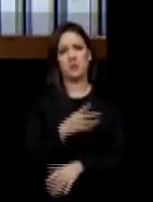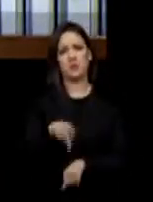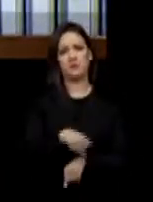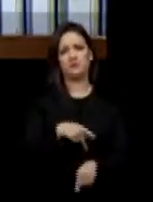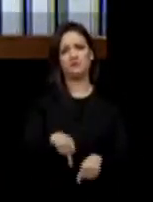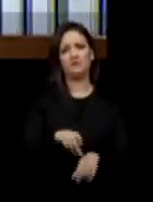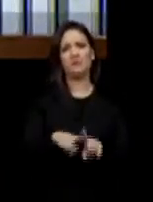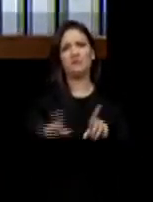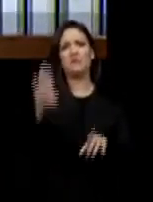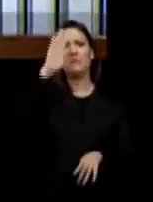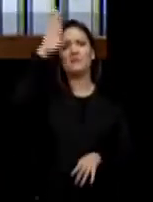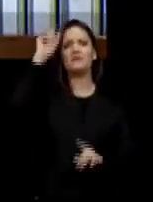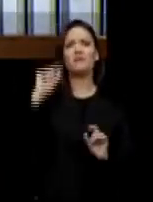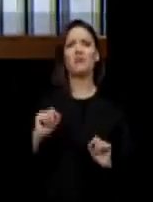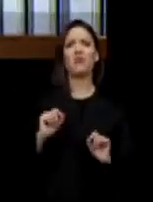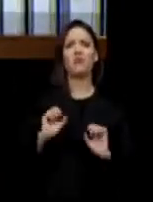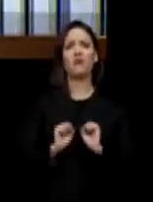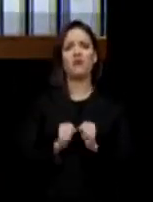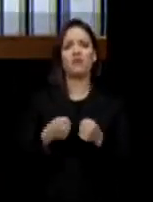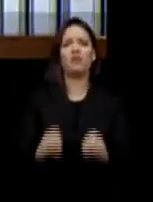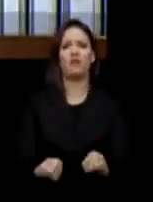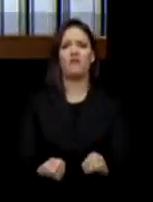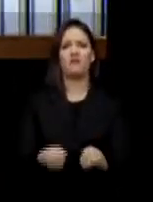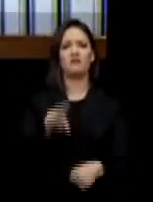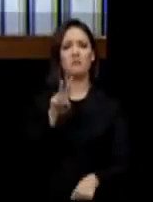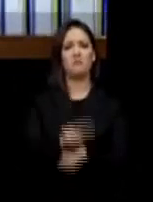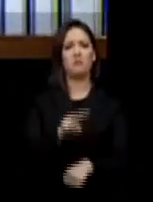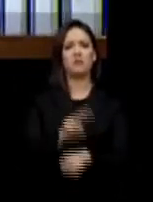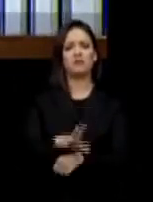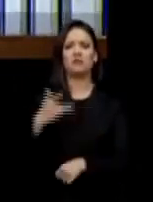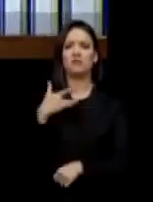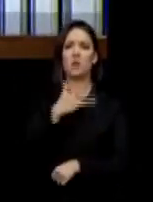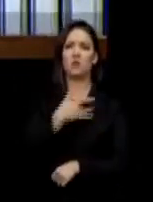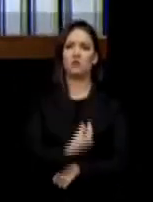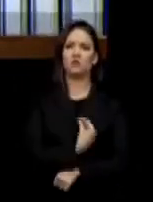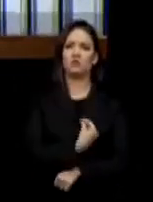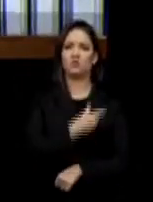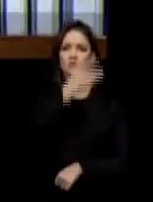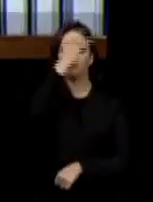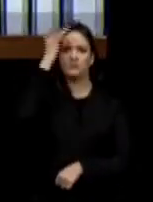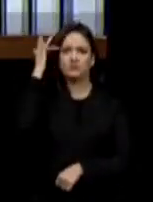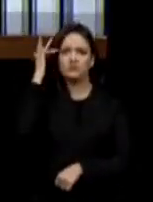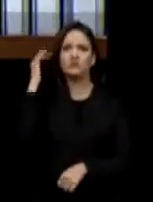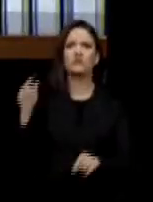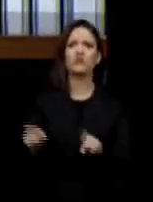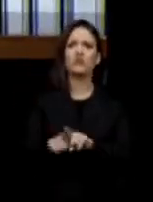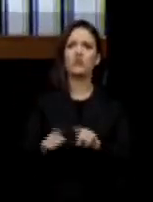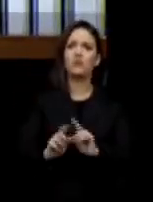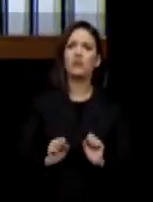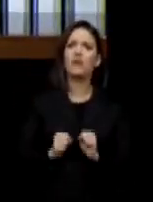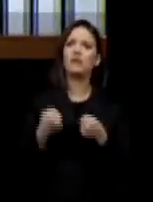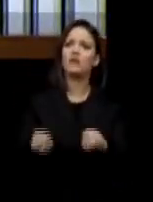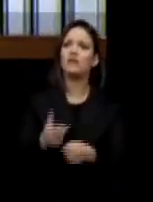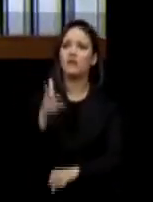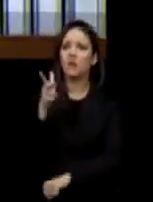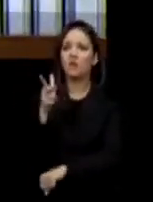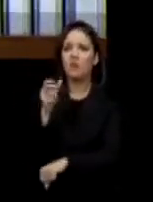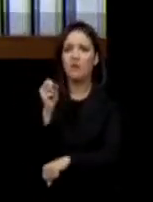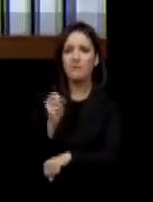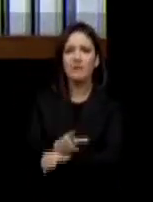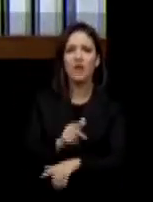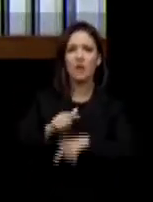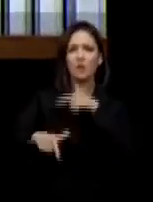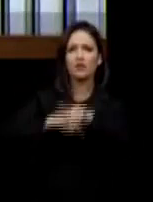como prioridade a defesa da saúde e da vida das pessoas, aliada à defesa do emprego e da